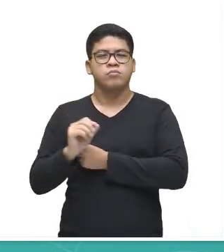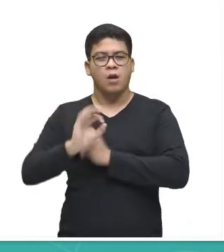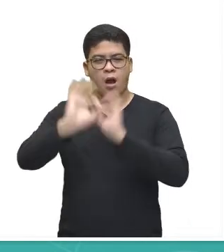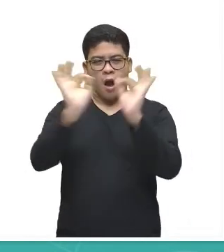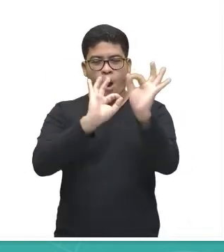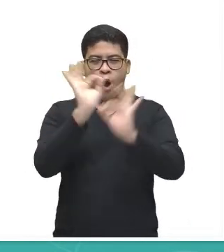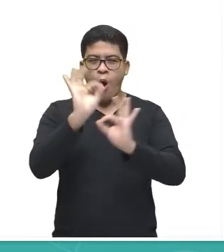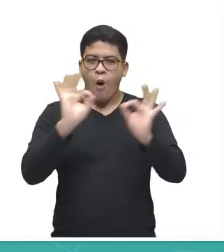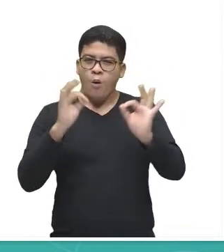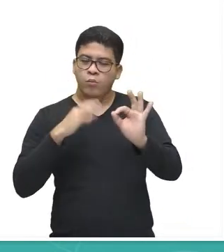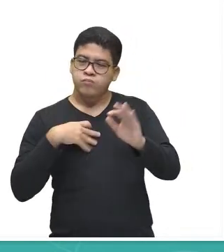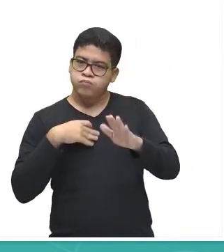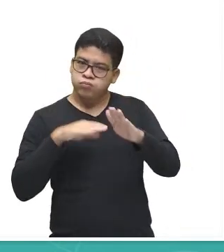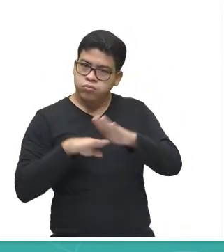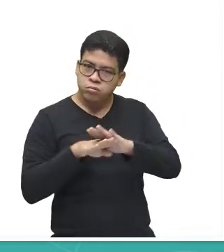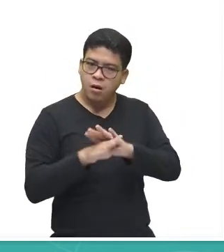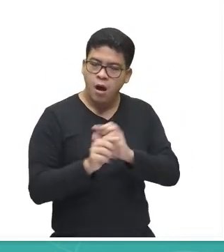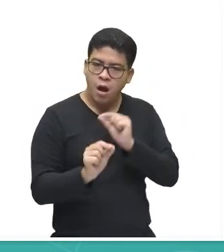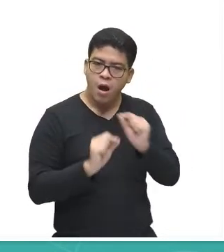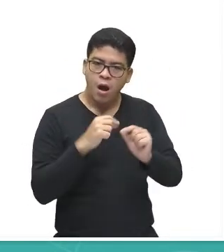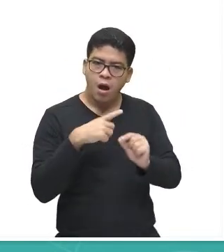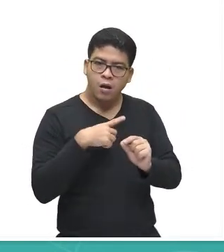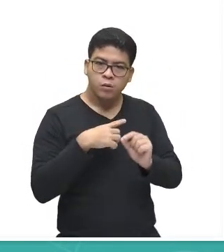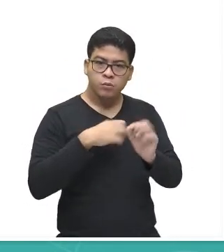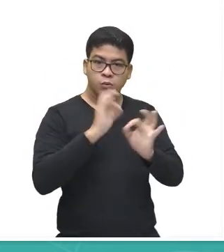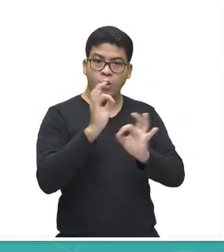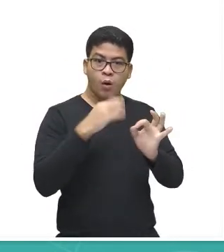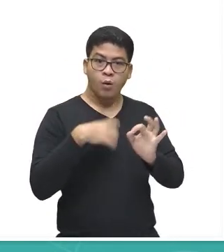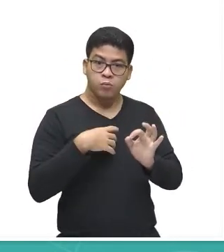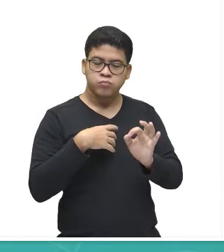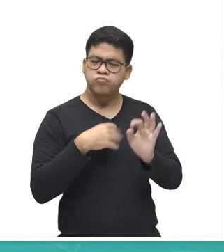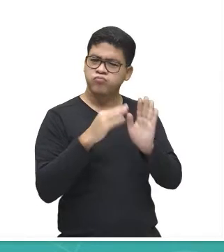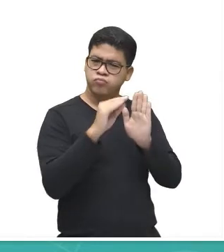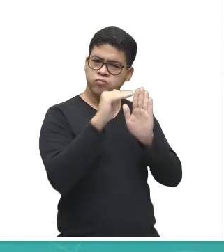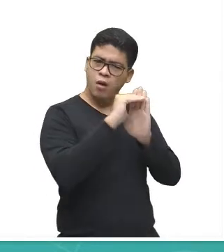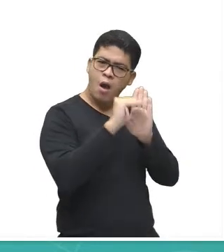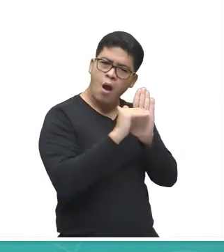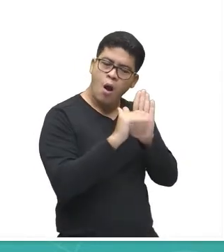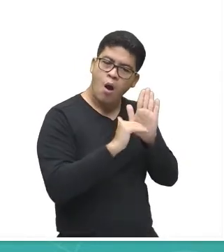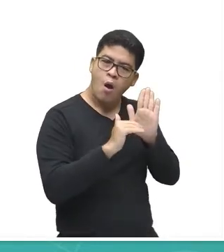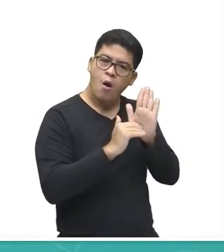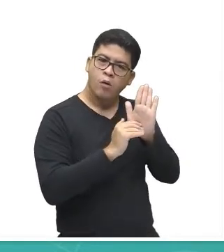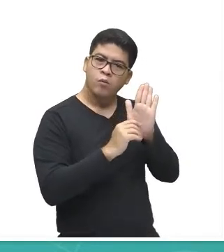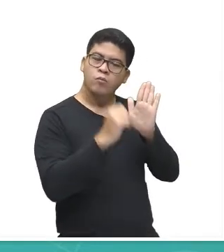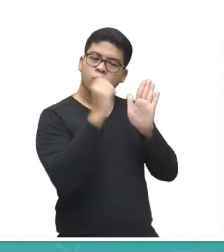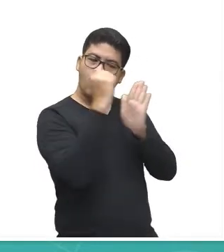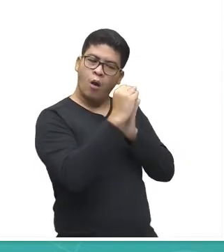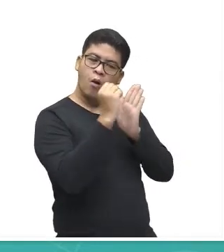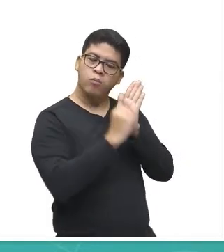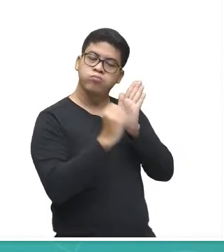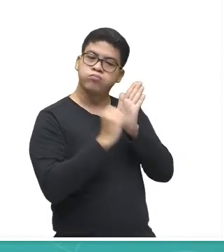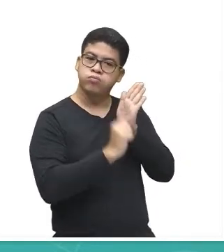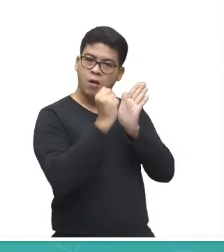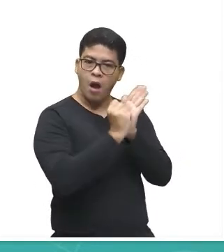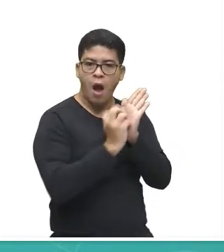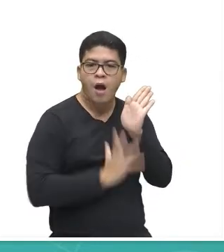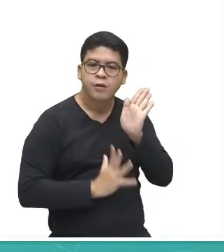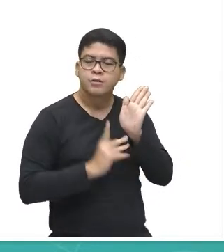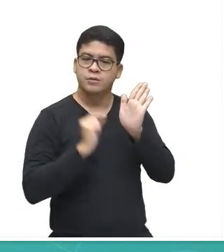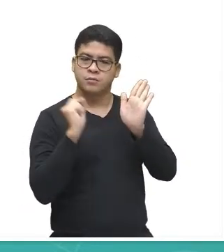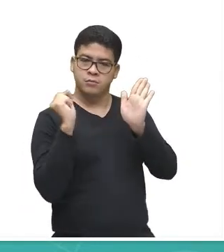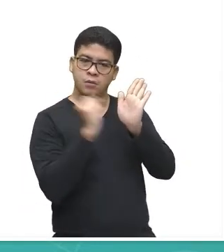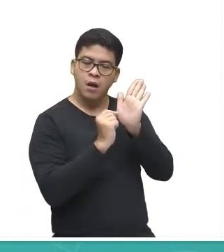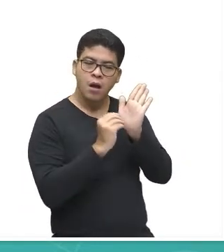né, da Helena, Sabine criou um método. Helena escreve as tarefas que tem que cumprir e